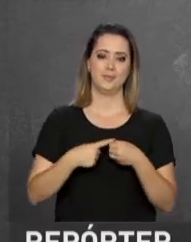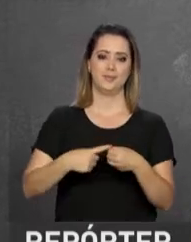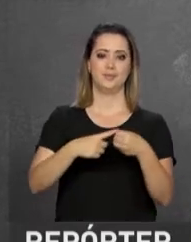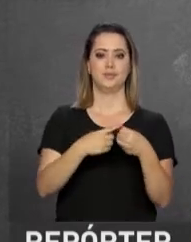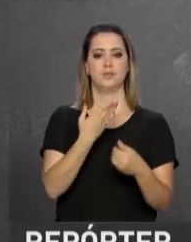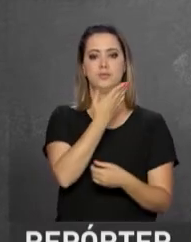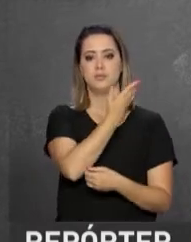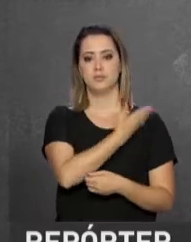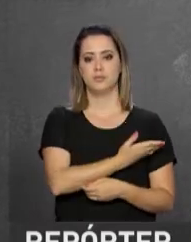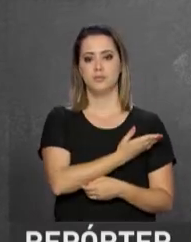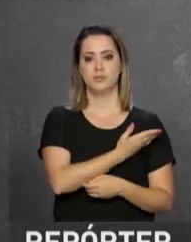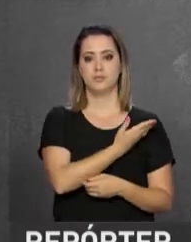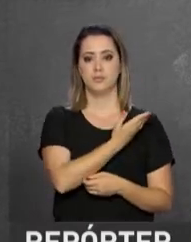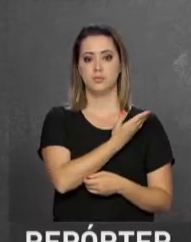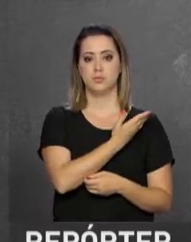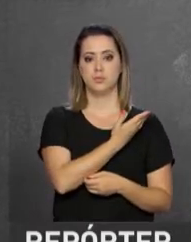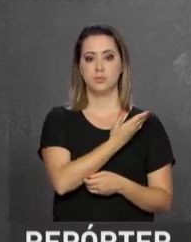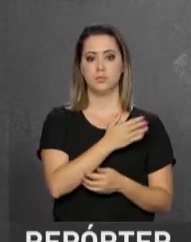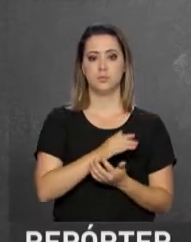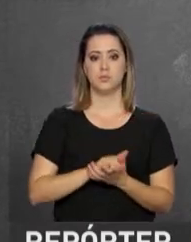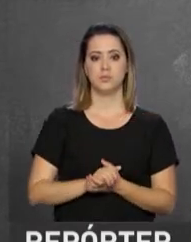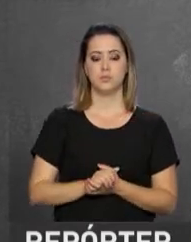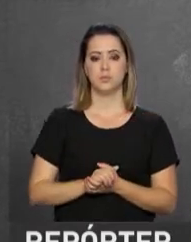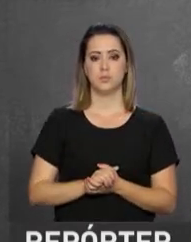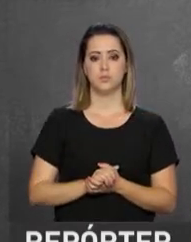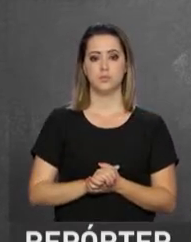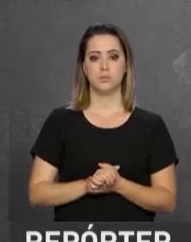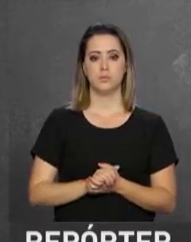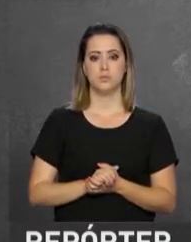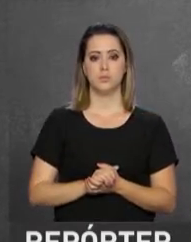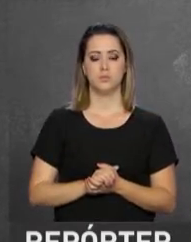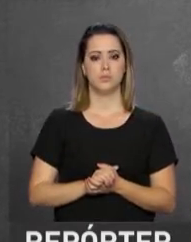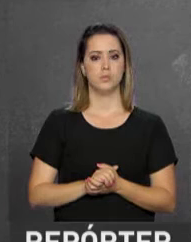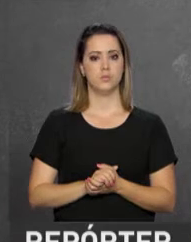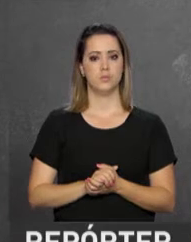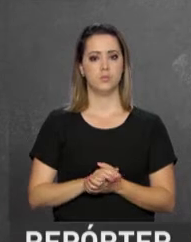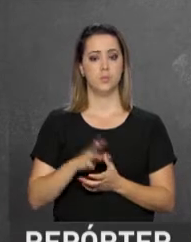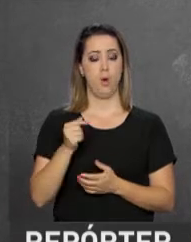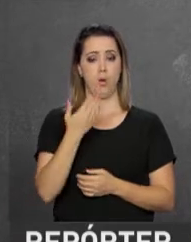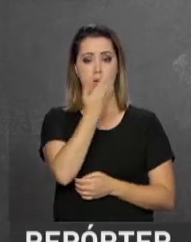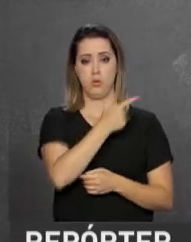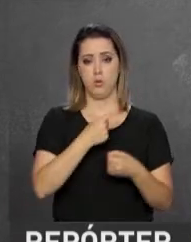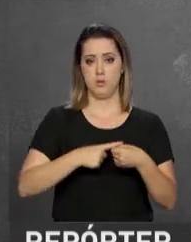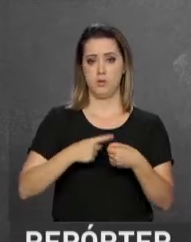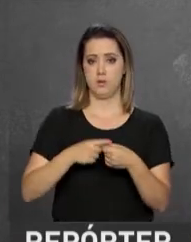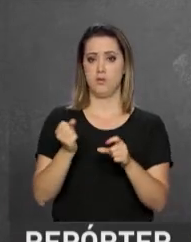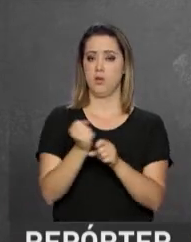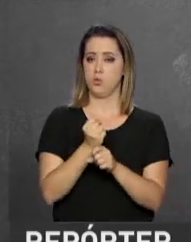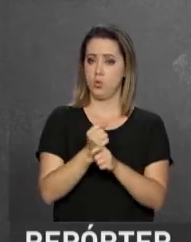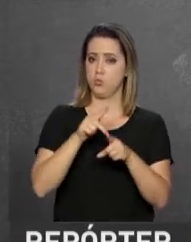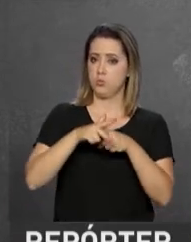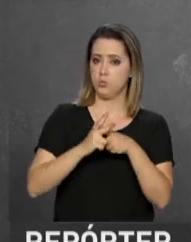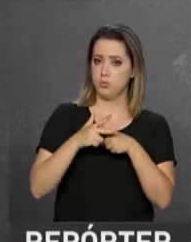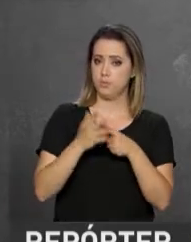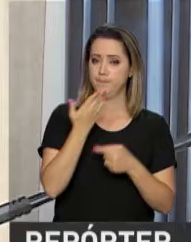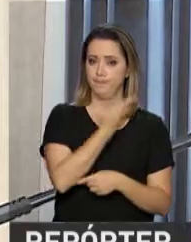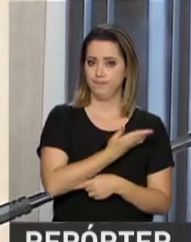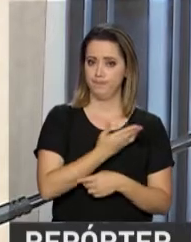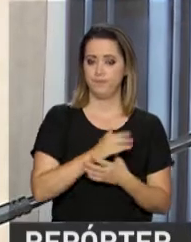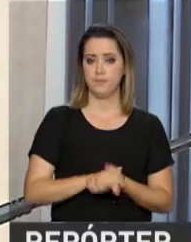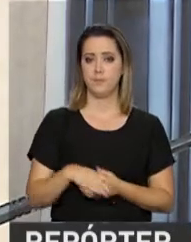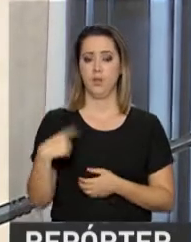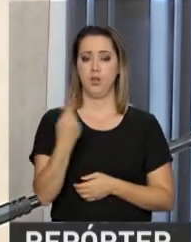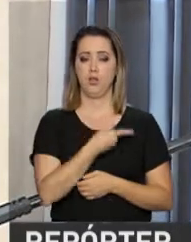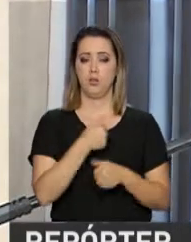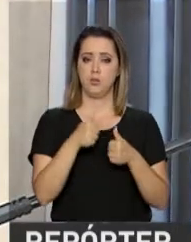barra de santo antônio jacuípe maceió marechal deodoro e lá que são luiz do quintunde nós